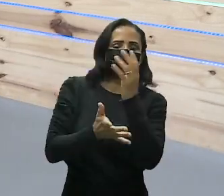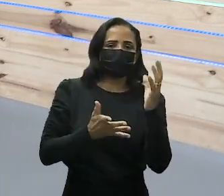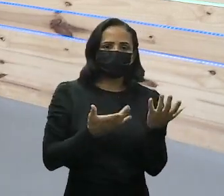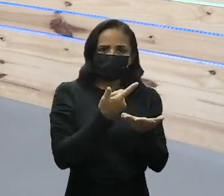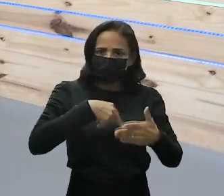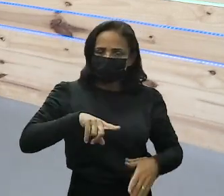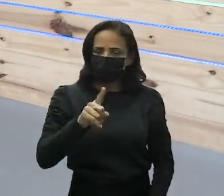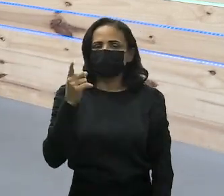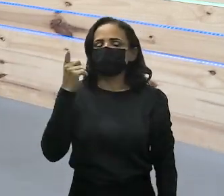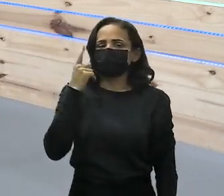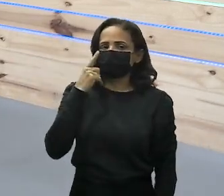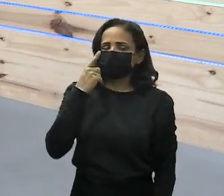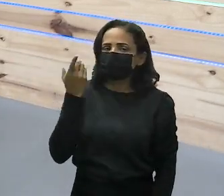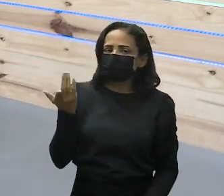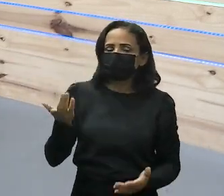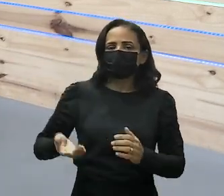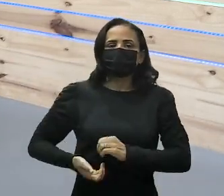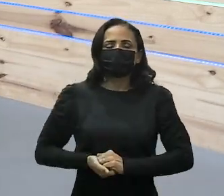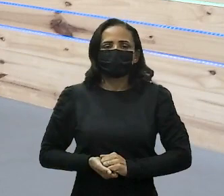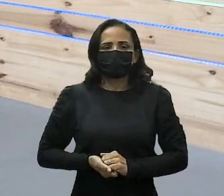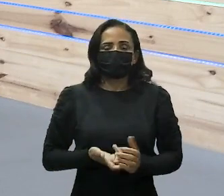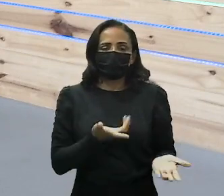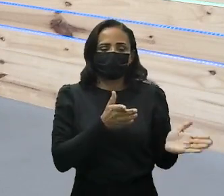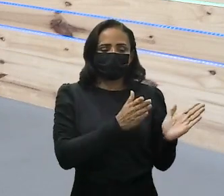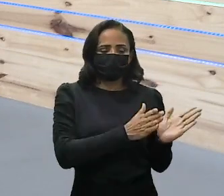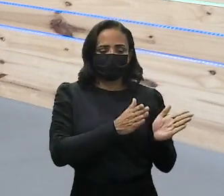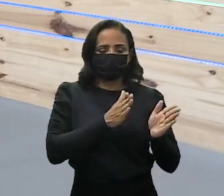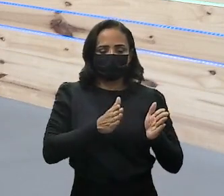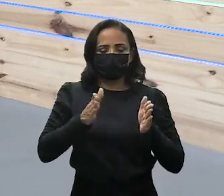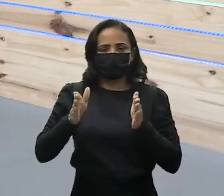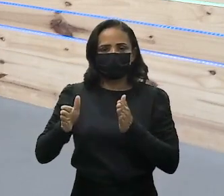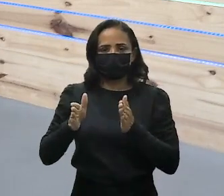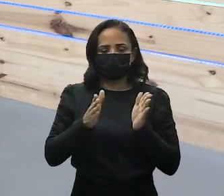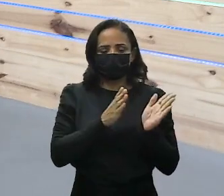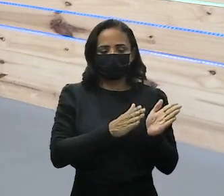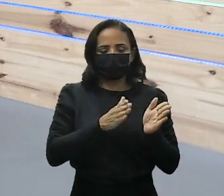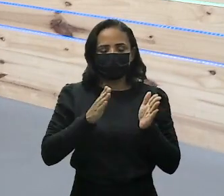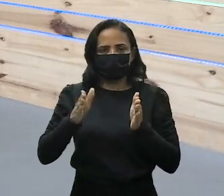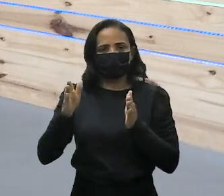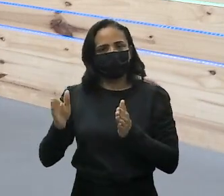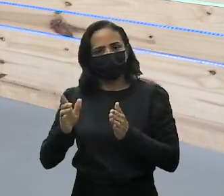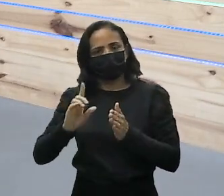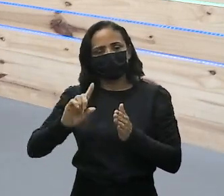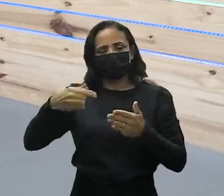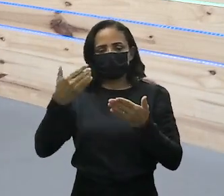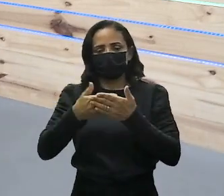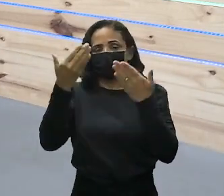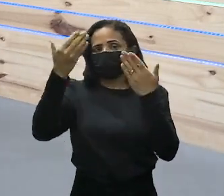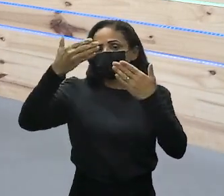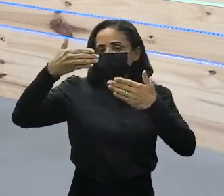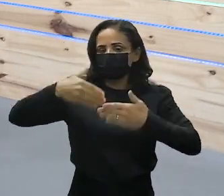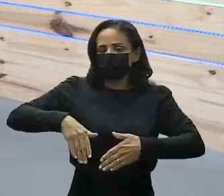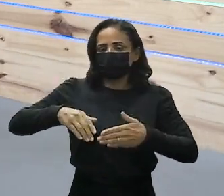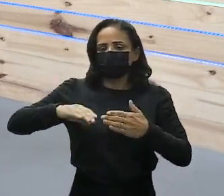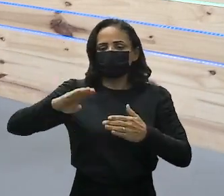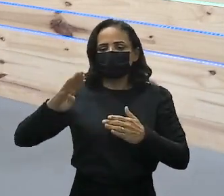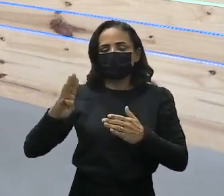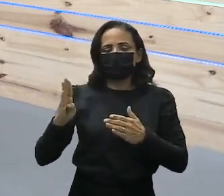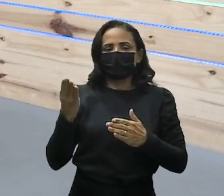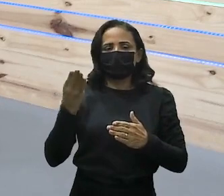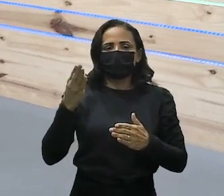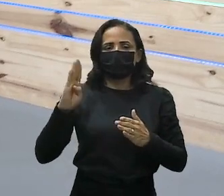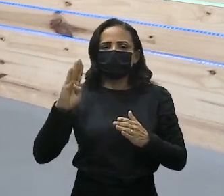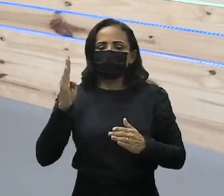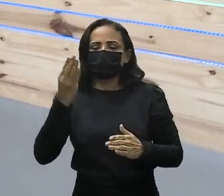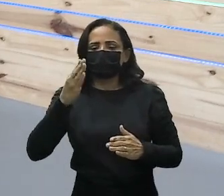da prova não mudar muito, você vai ter uma distribuição 4-4-2. Provavelmente na prova de biologia você deve ter 4 de genética,